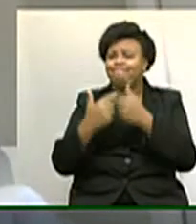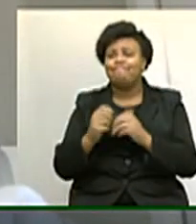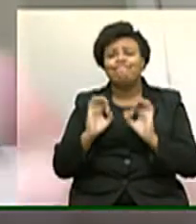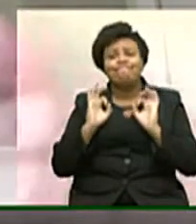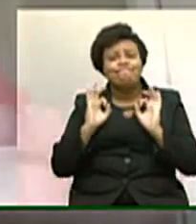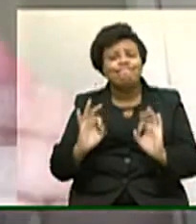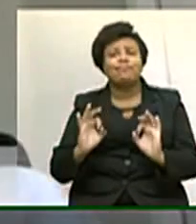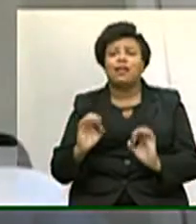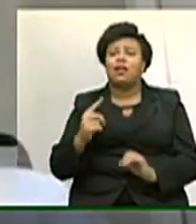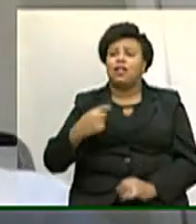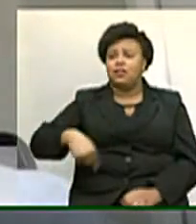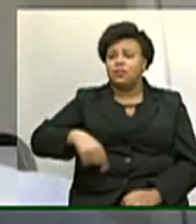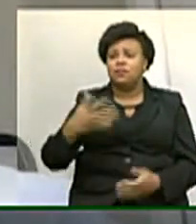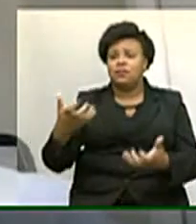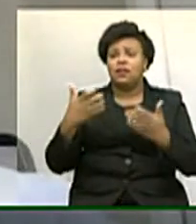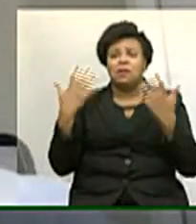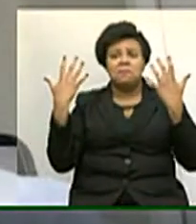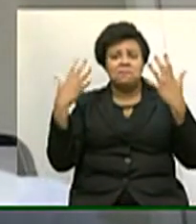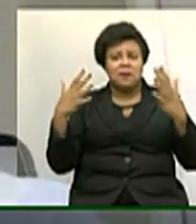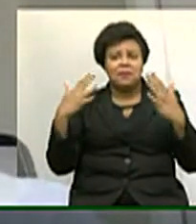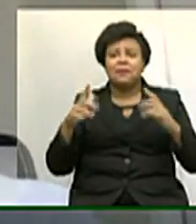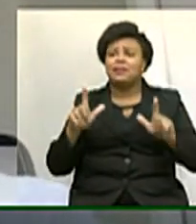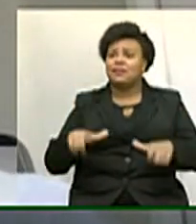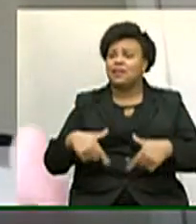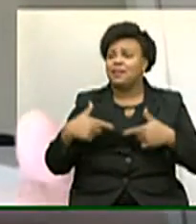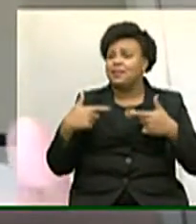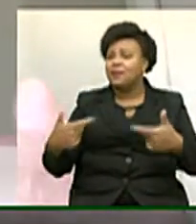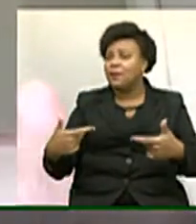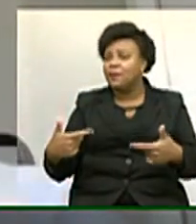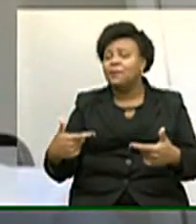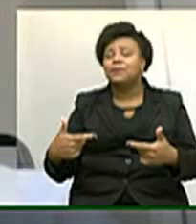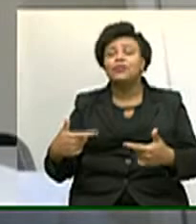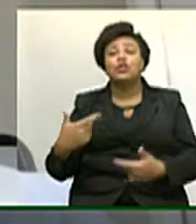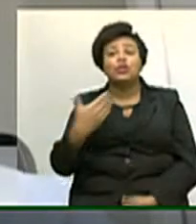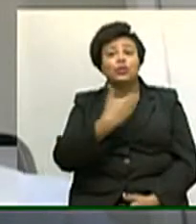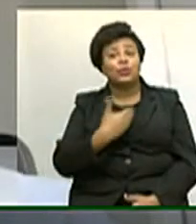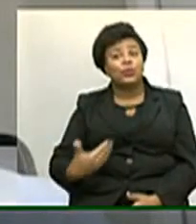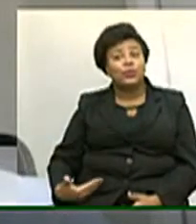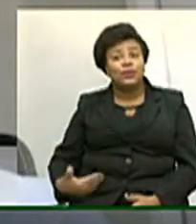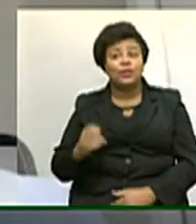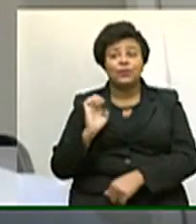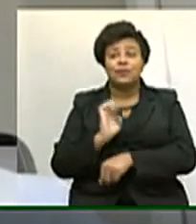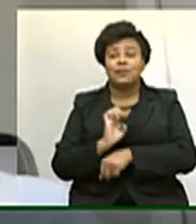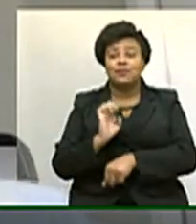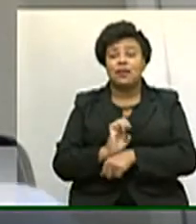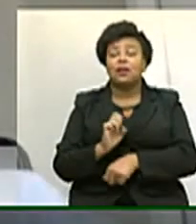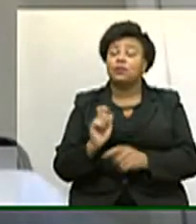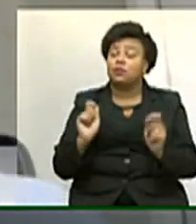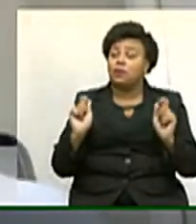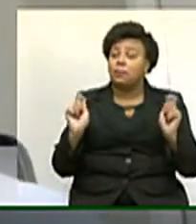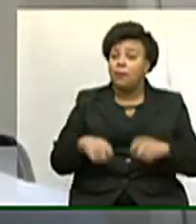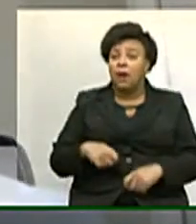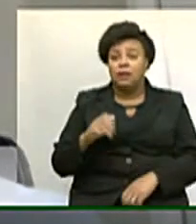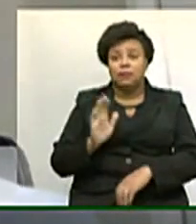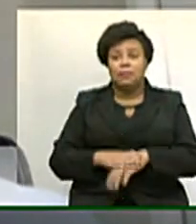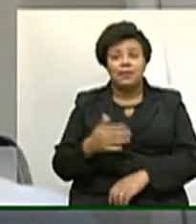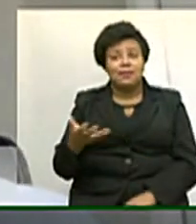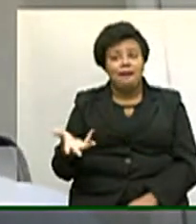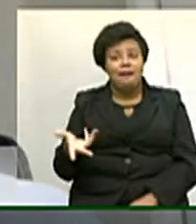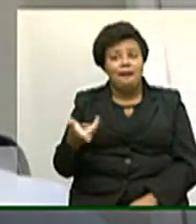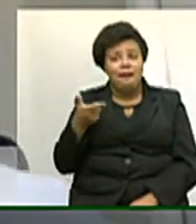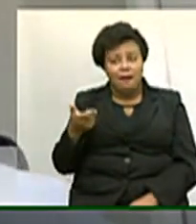realmente queremos saudar essa iniciativa do governo do estado e que possam se acelerar, não